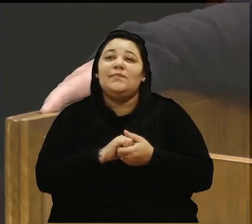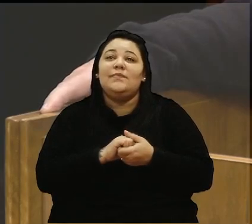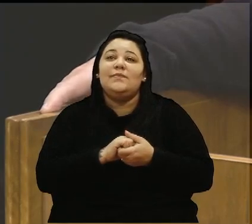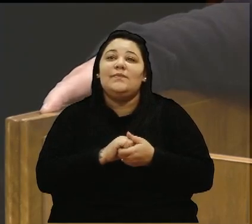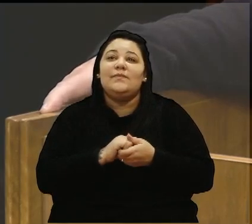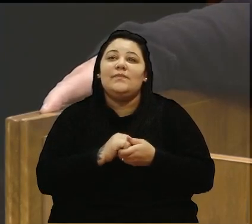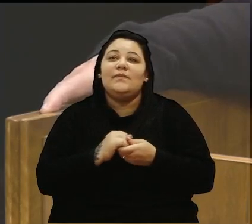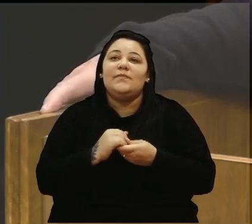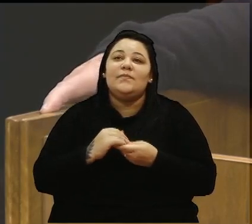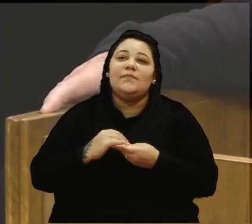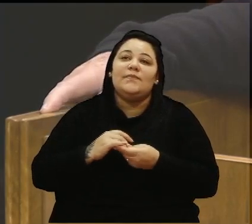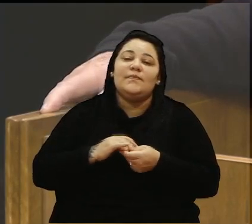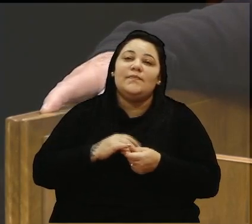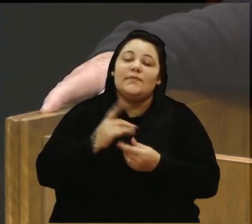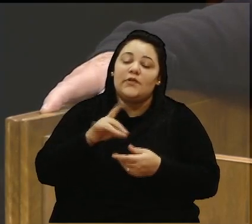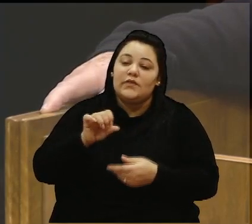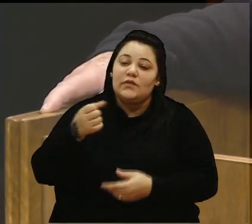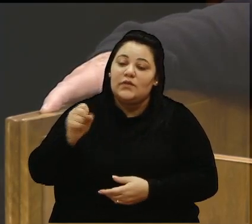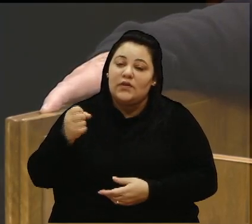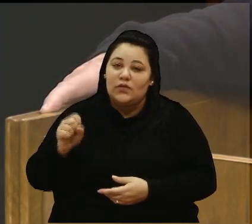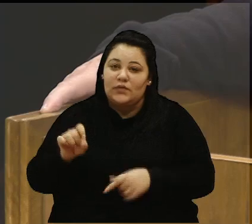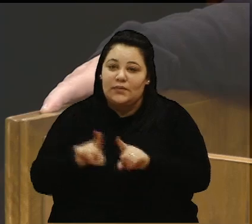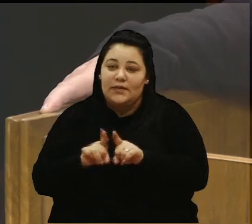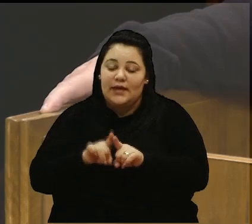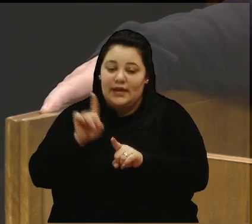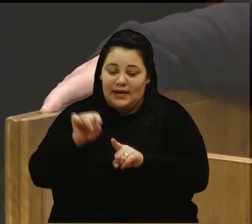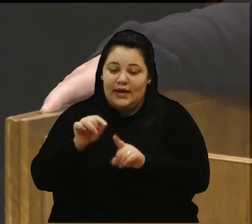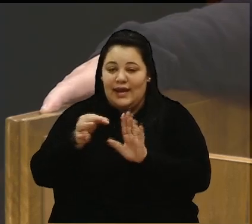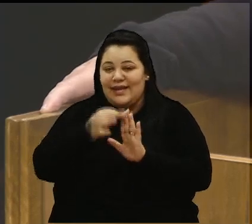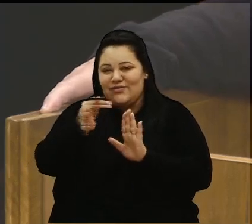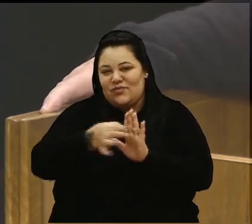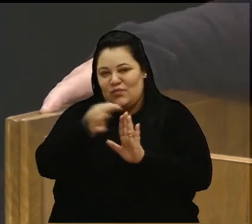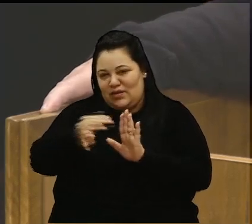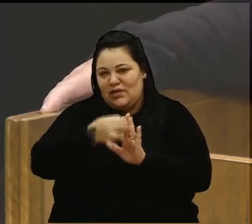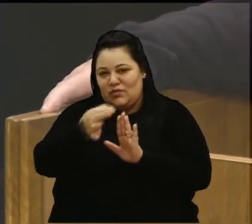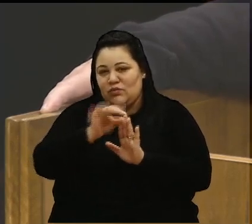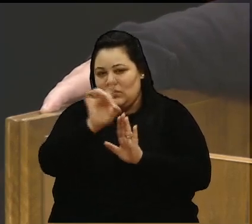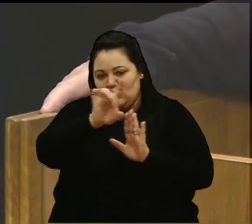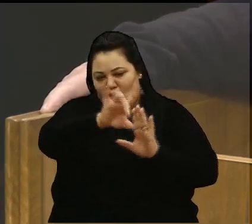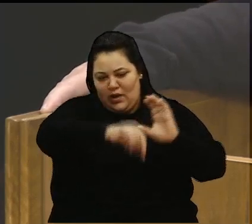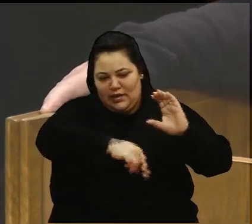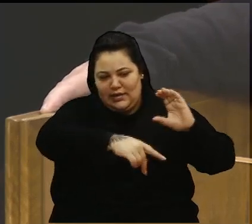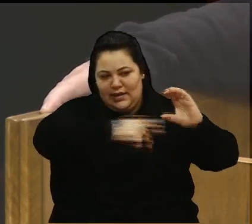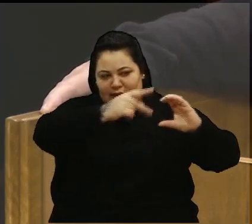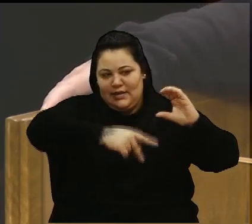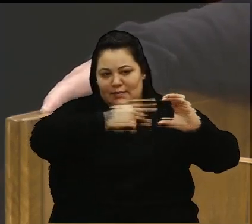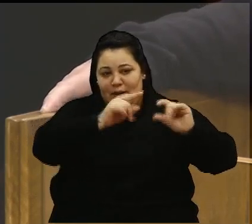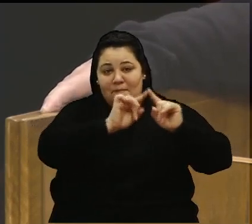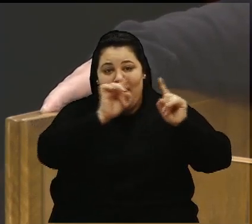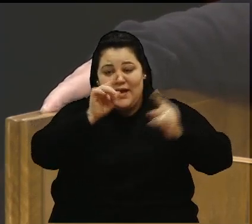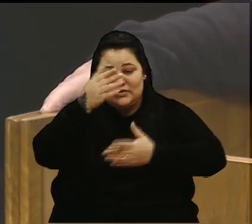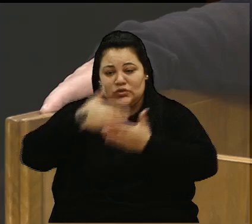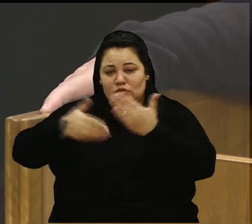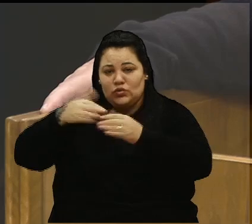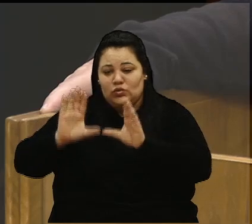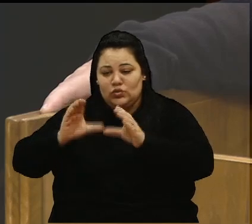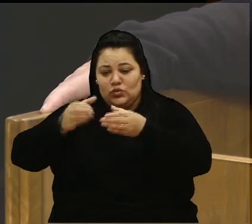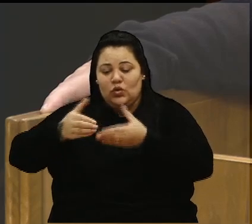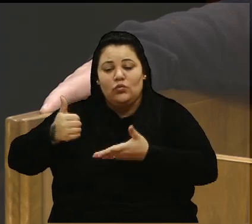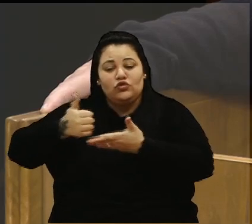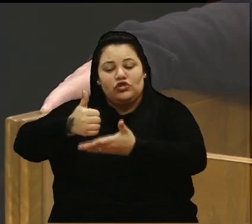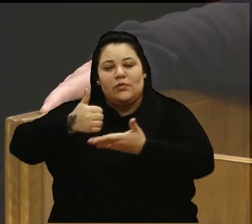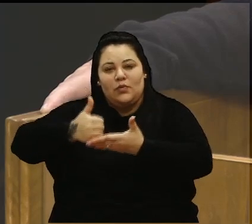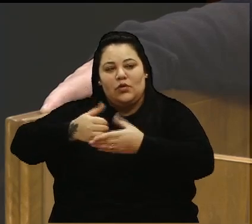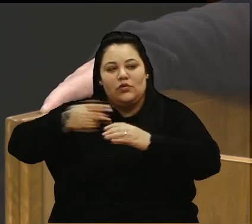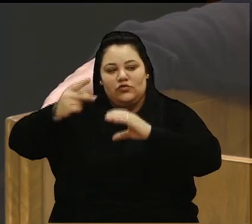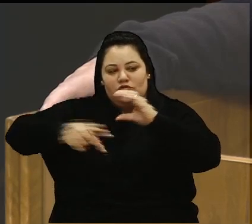esculpidos na Constituição de 88, foram sugestões não só dessa casa, mas de todas as frentes parlamentares de